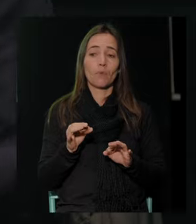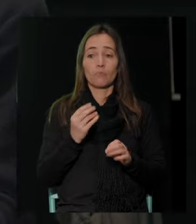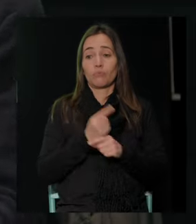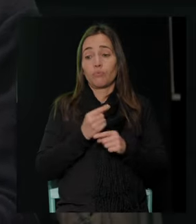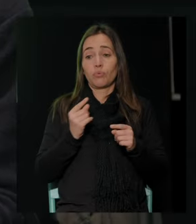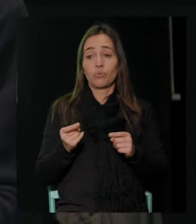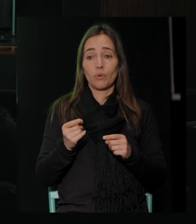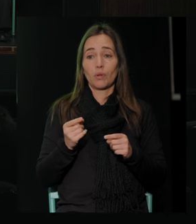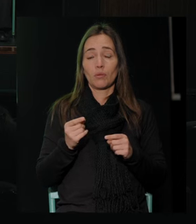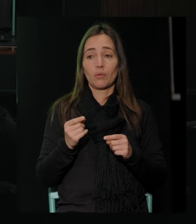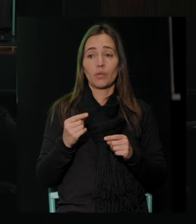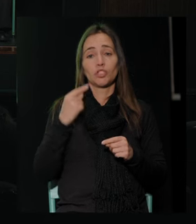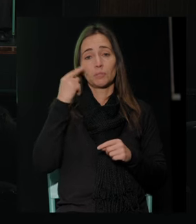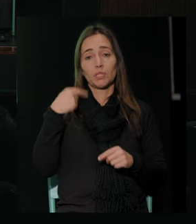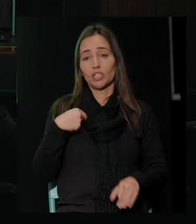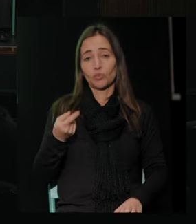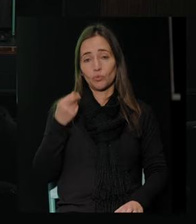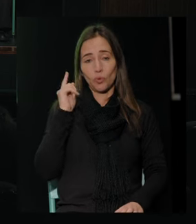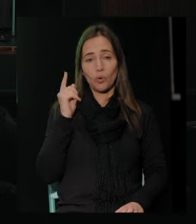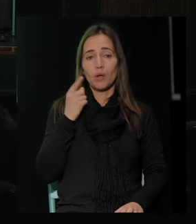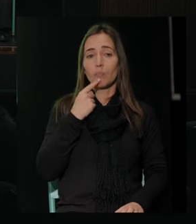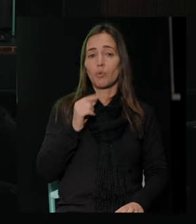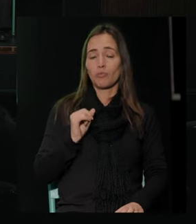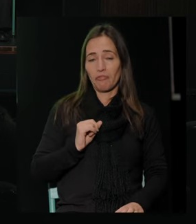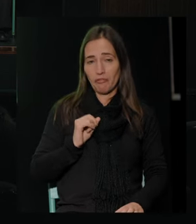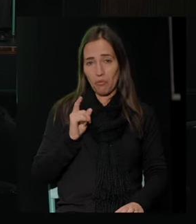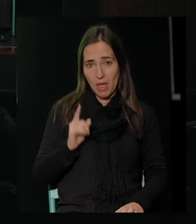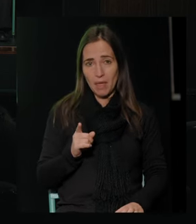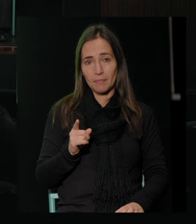porque não sou especialista de tudo. Era um bocadinho neste sentido.